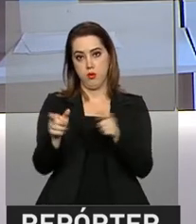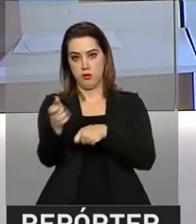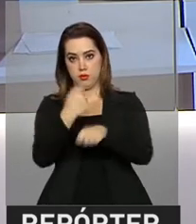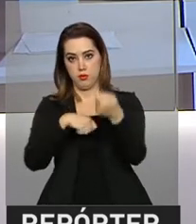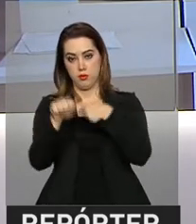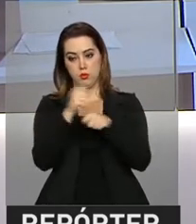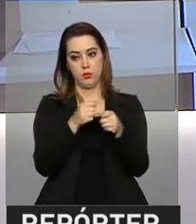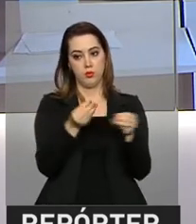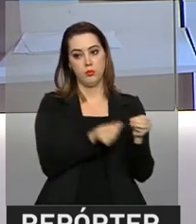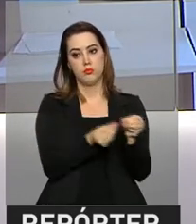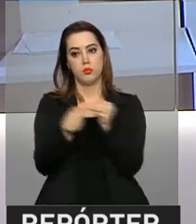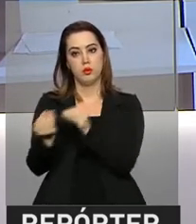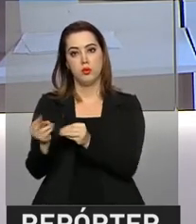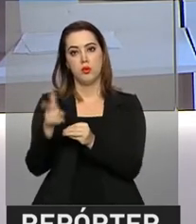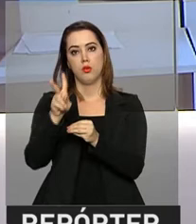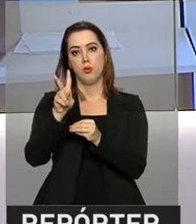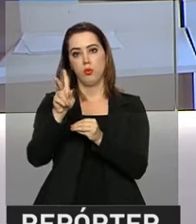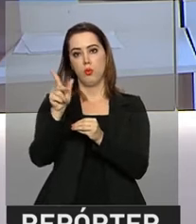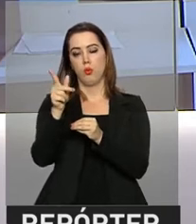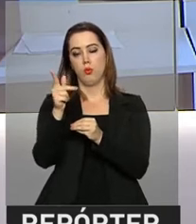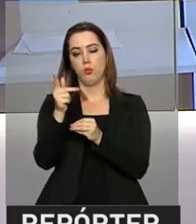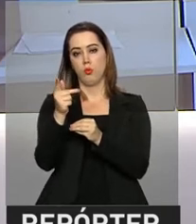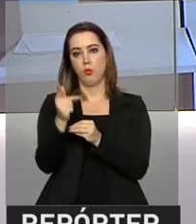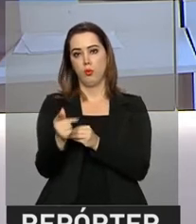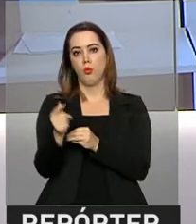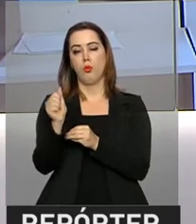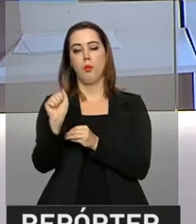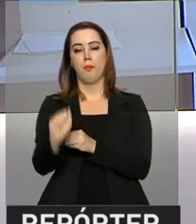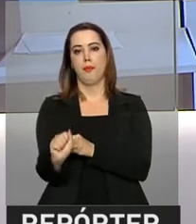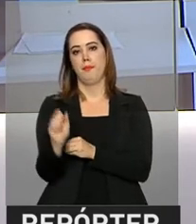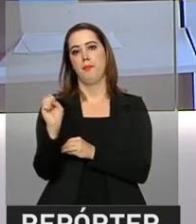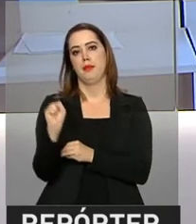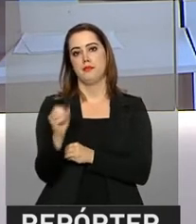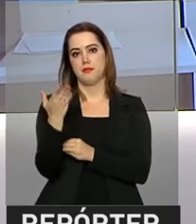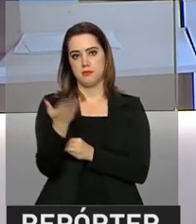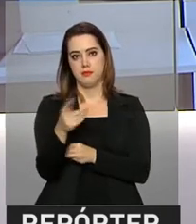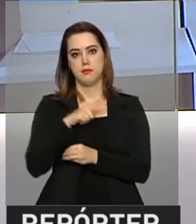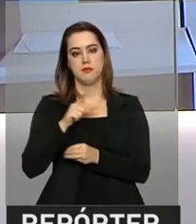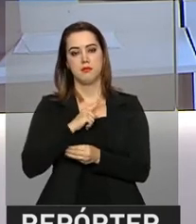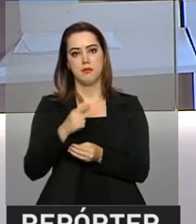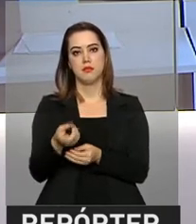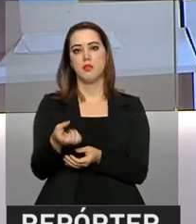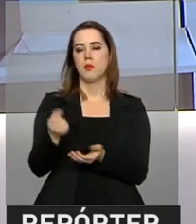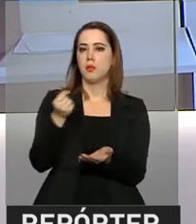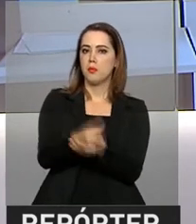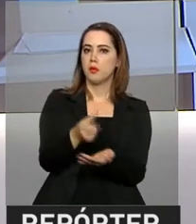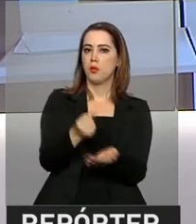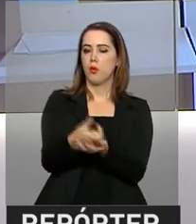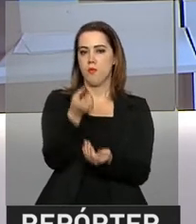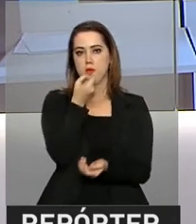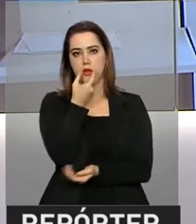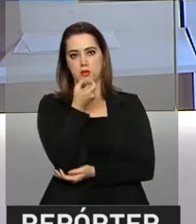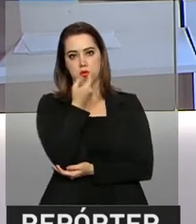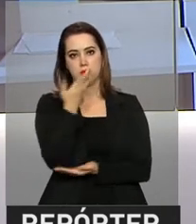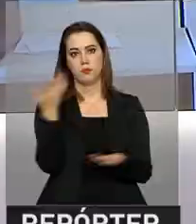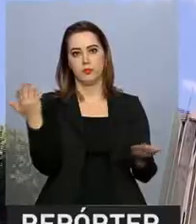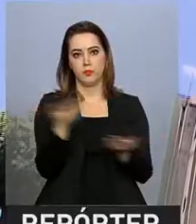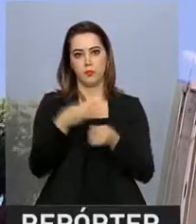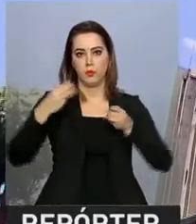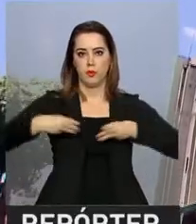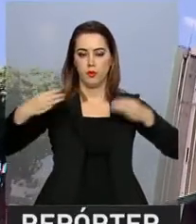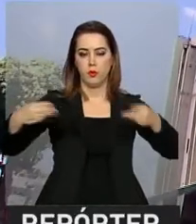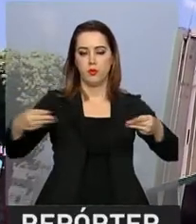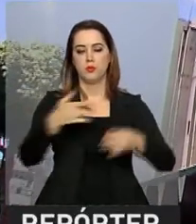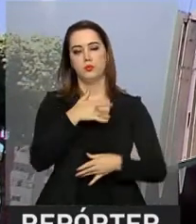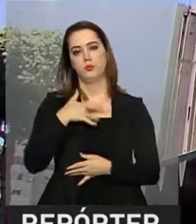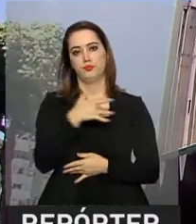pronto atendimento, às UPAs, e também para a compra de medicamentos. O anúncio foi feito hoje pelo ministro da Saúde, Ricardo Barros.